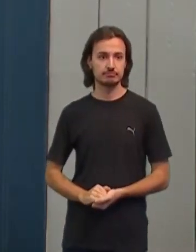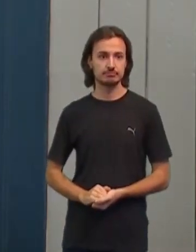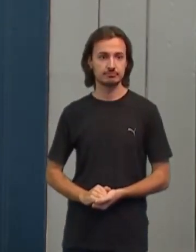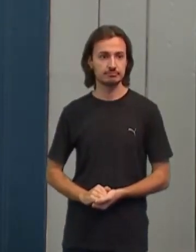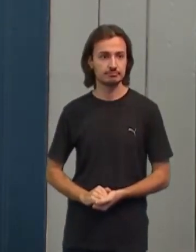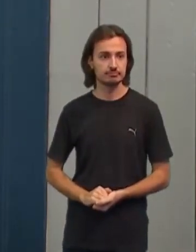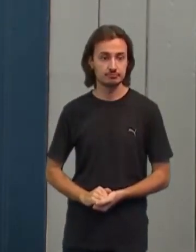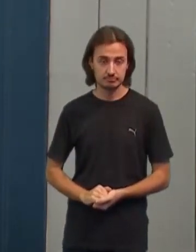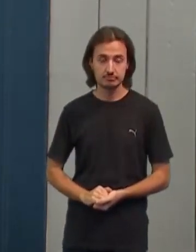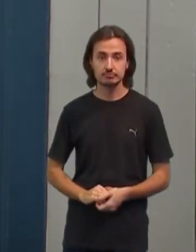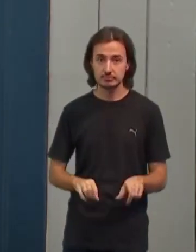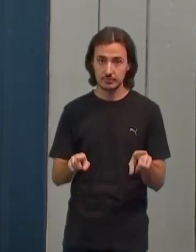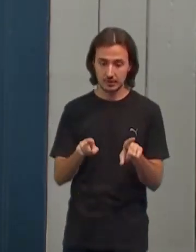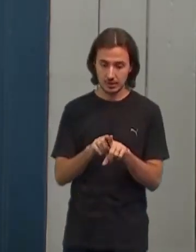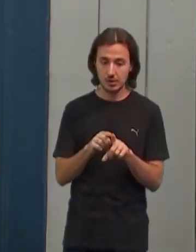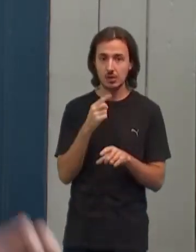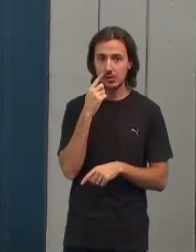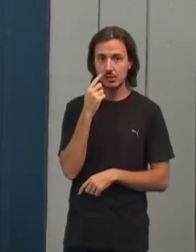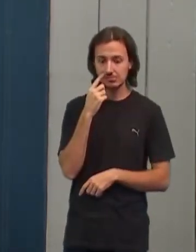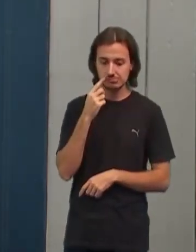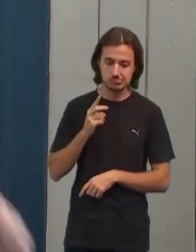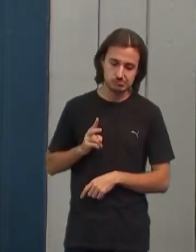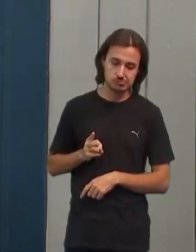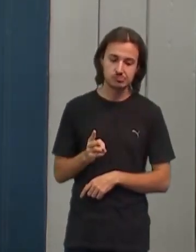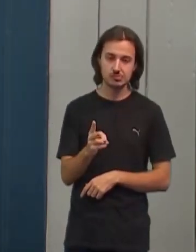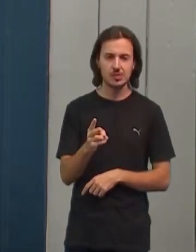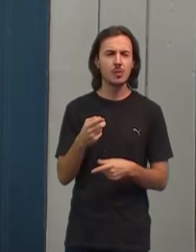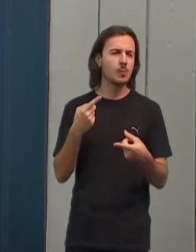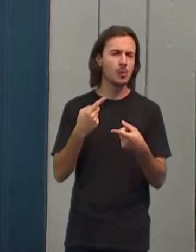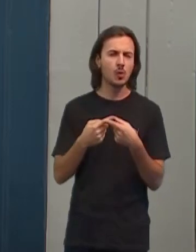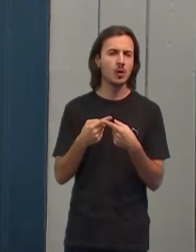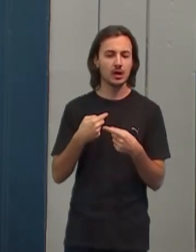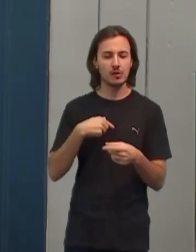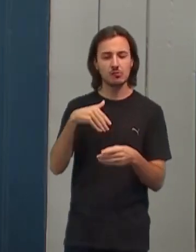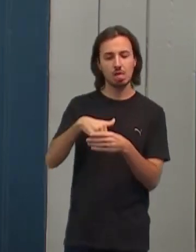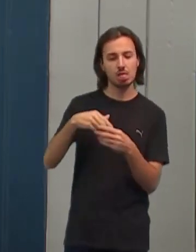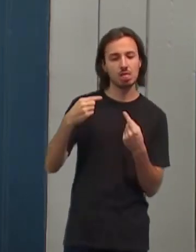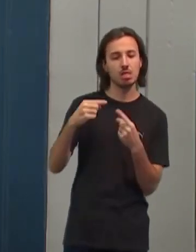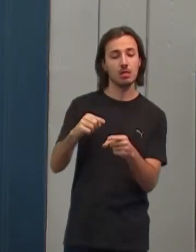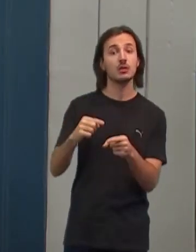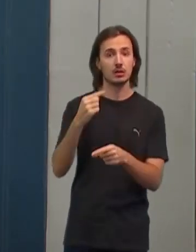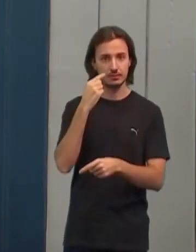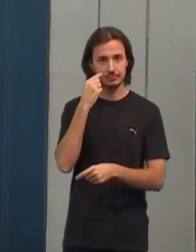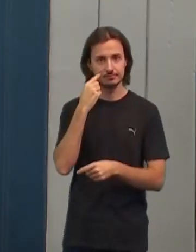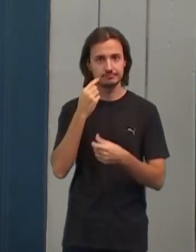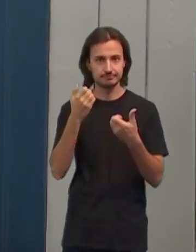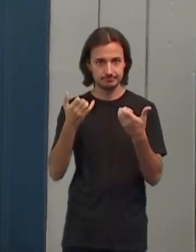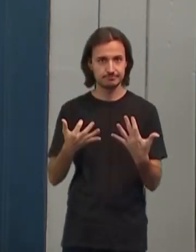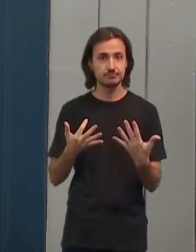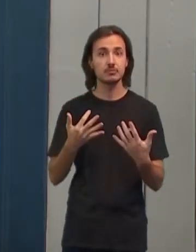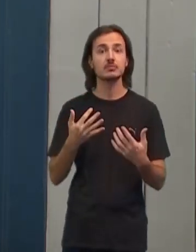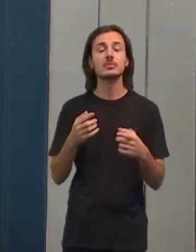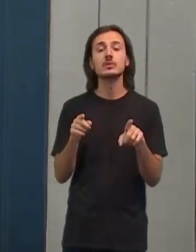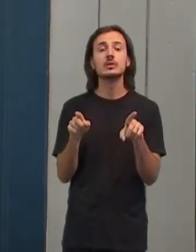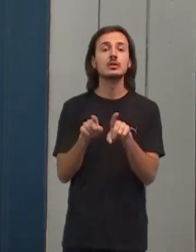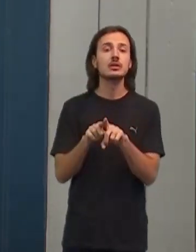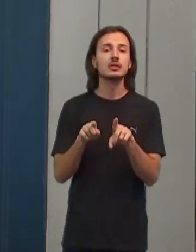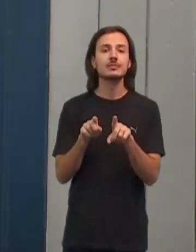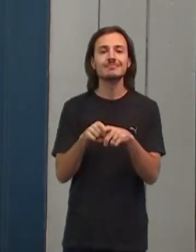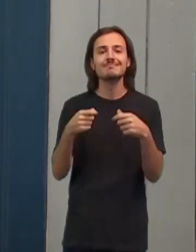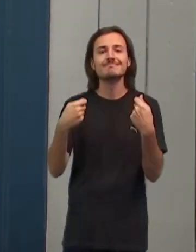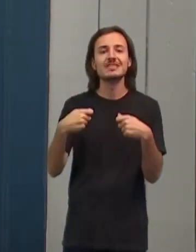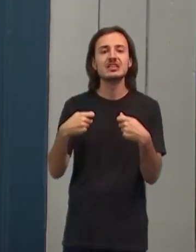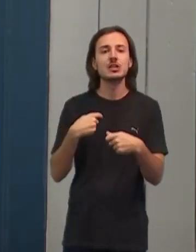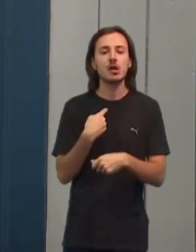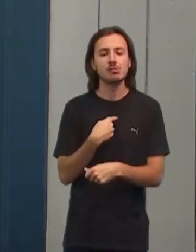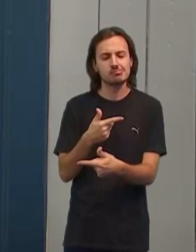E aí, dando continuidade no nosso voto contrário, é preciso que a gente enfrente esse problema de fato,